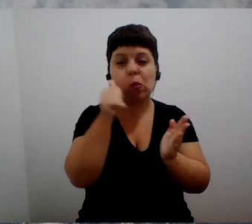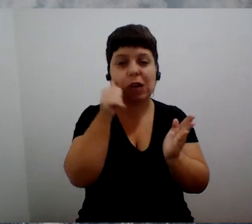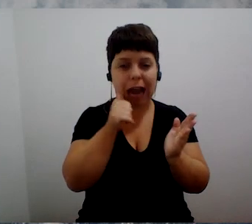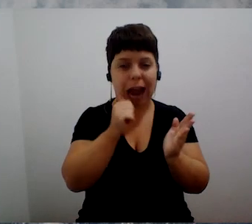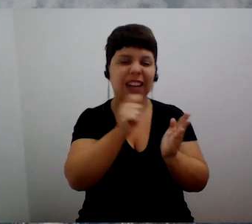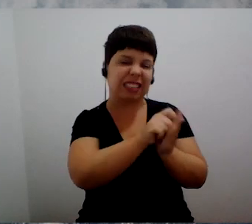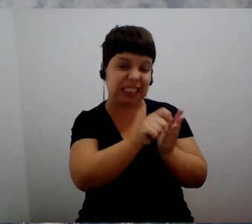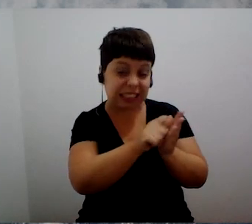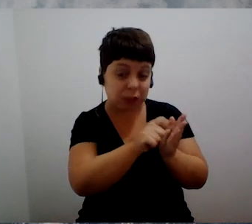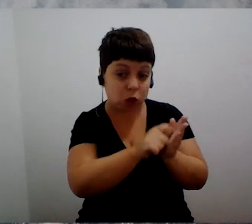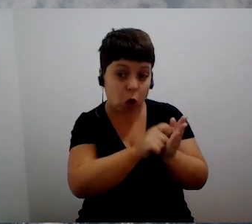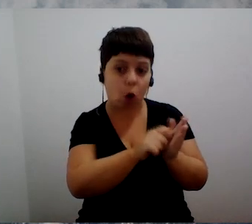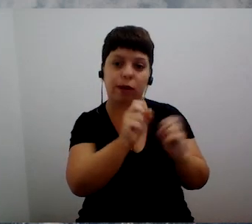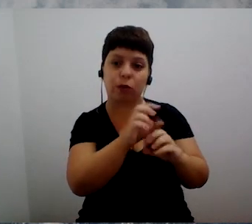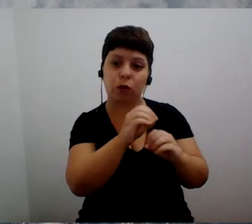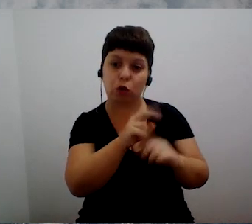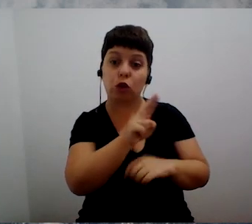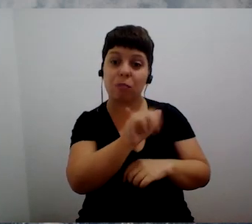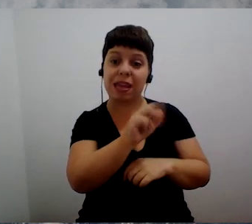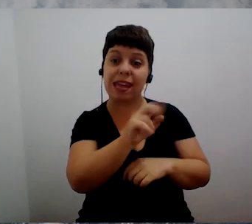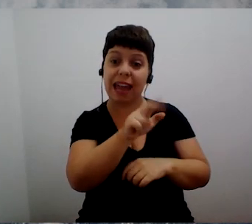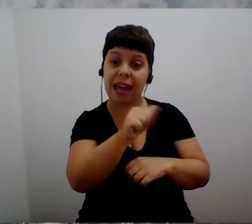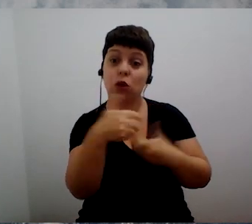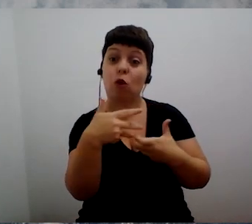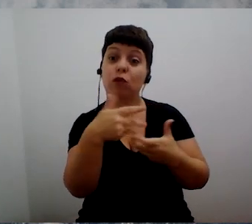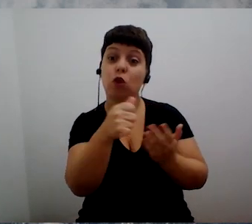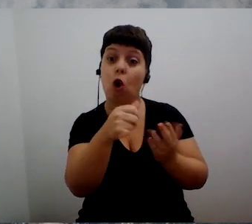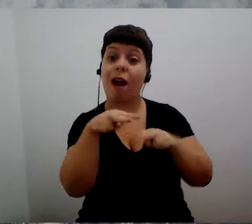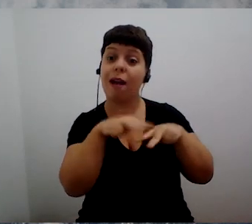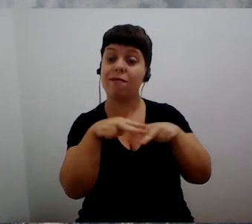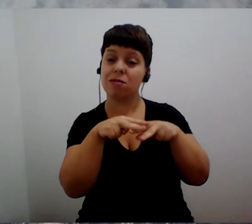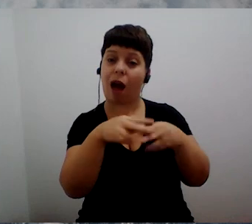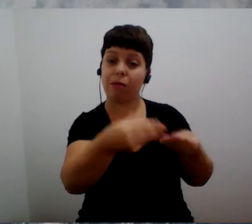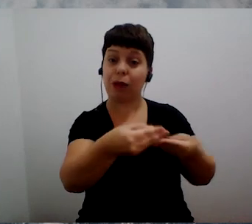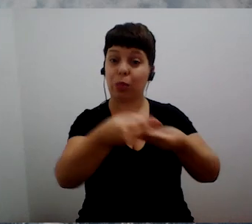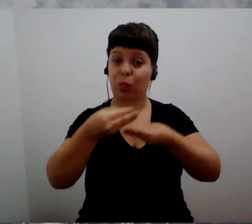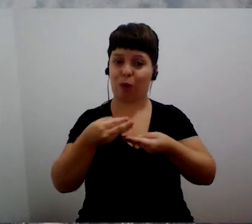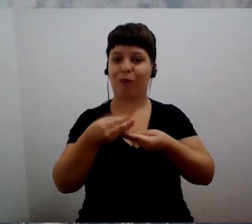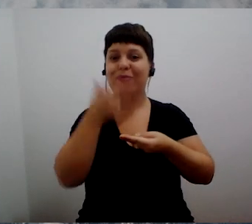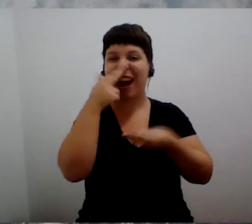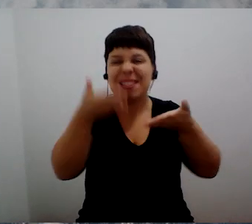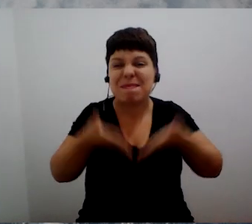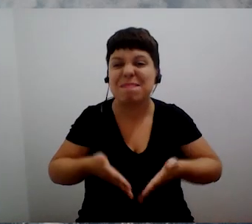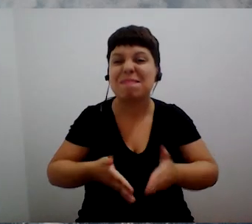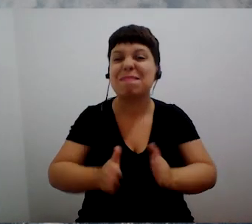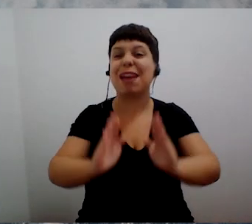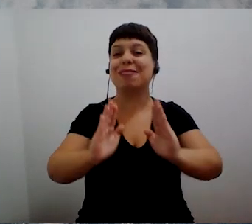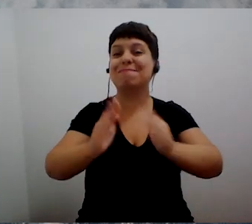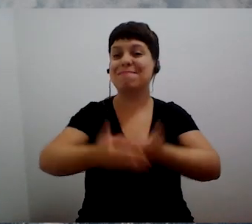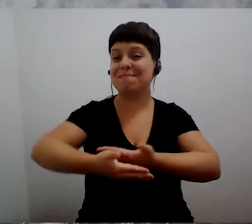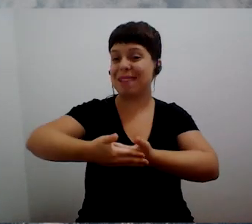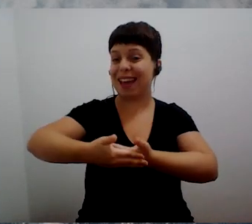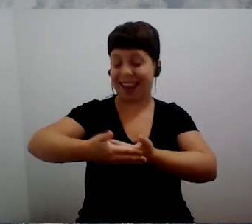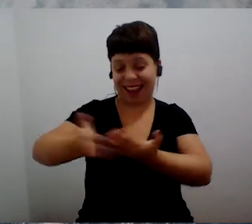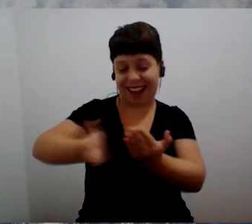de um livro lindo feito por uma escritora e educadora maravilhosa chamada Irene Prado, que mandou o seu livro,